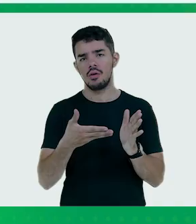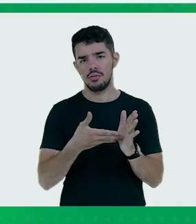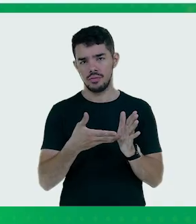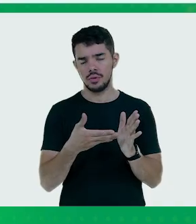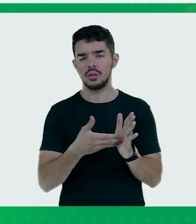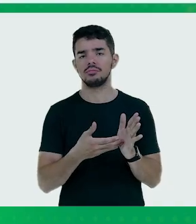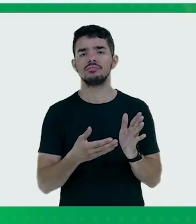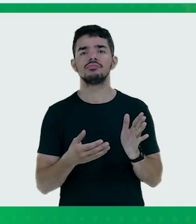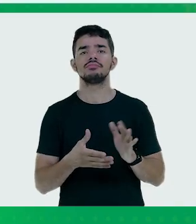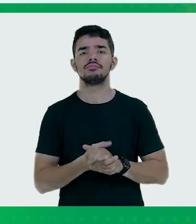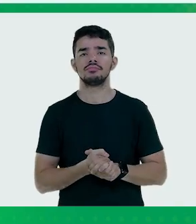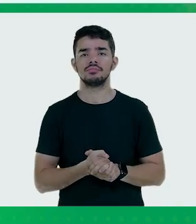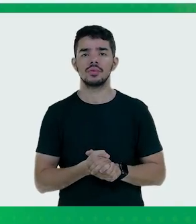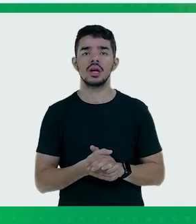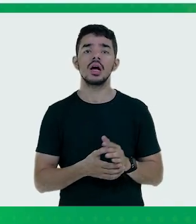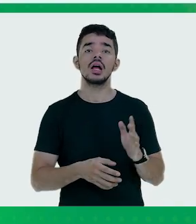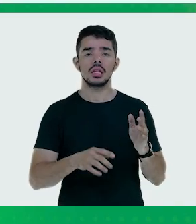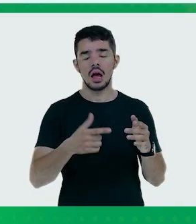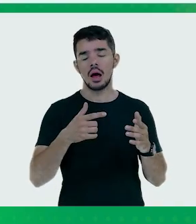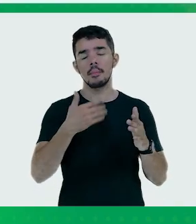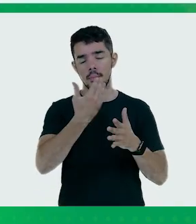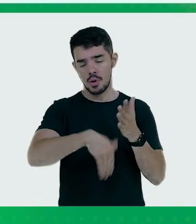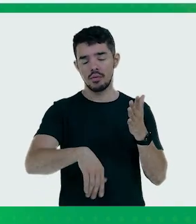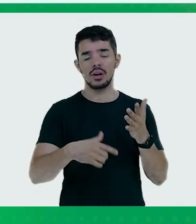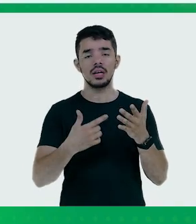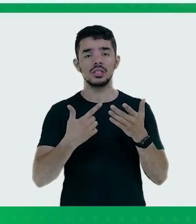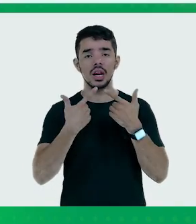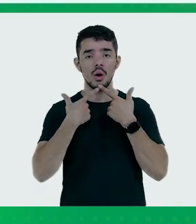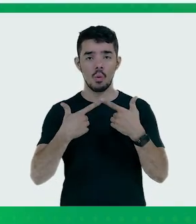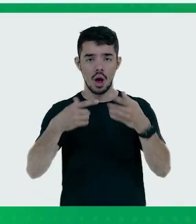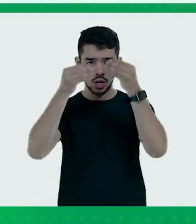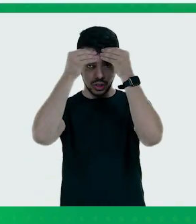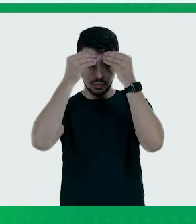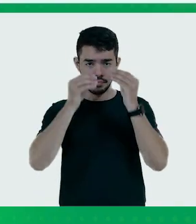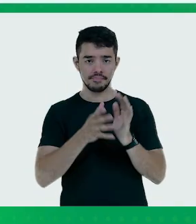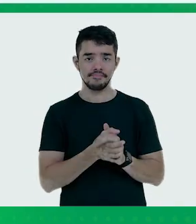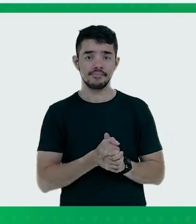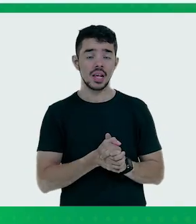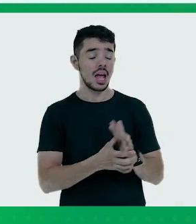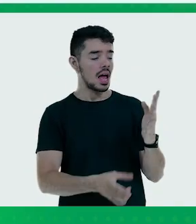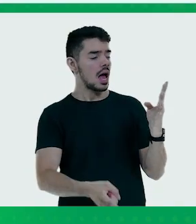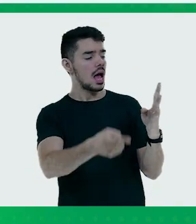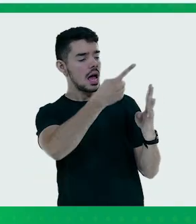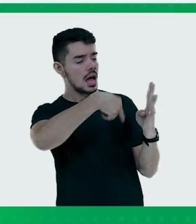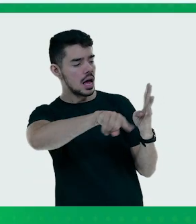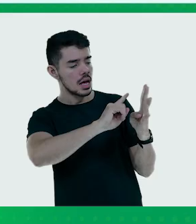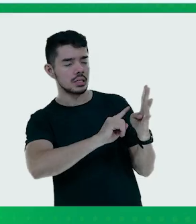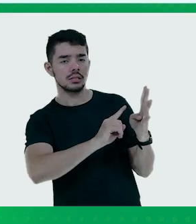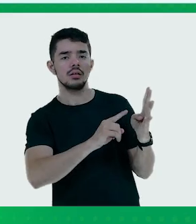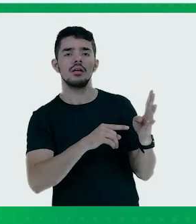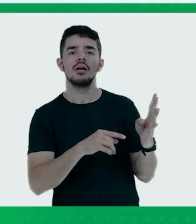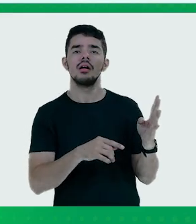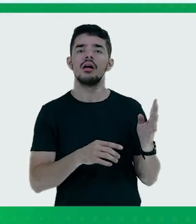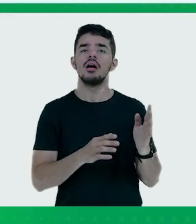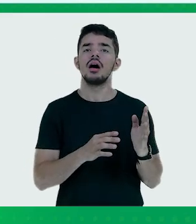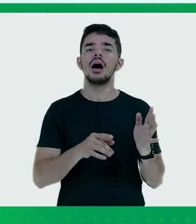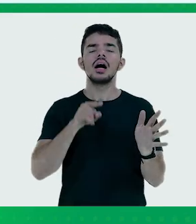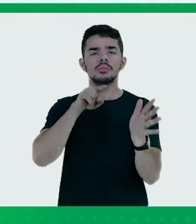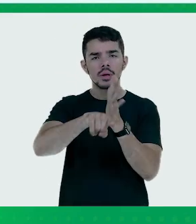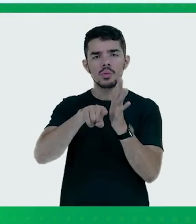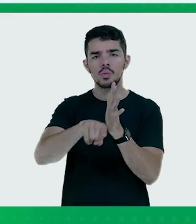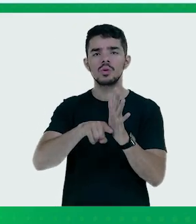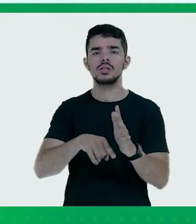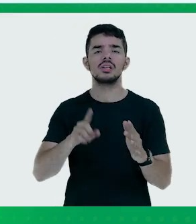na avaliação do Enem, na prova de linguagens, e entender que estas questões são fundamentais para que